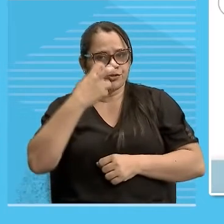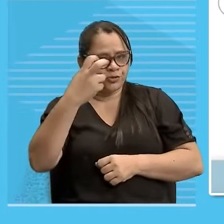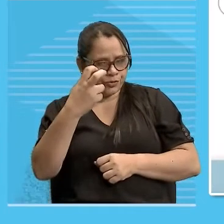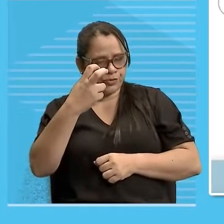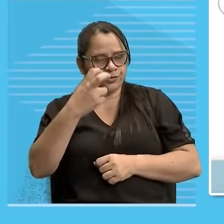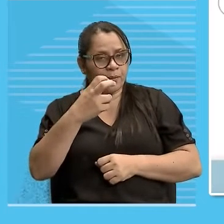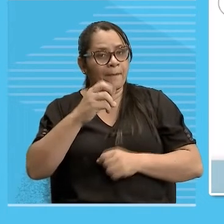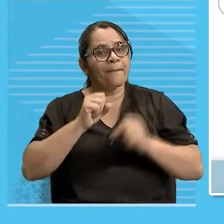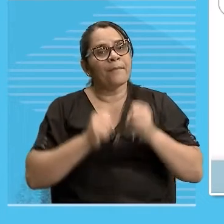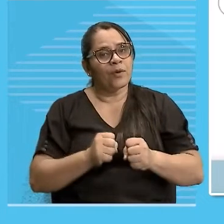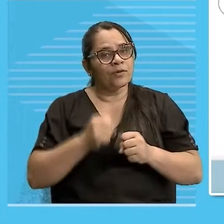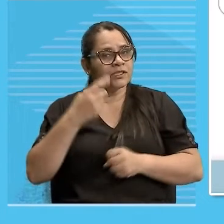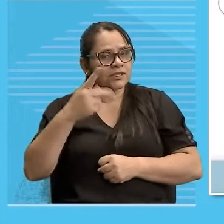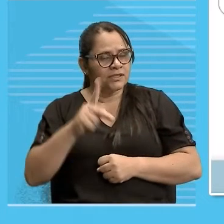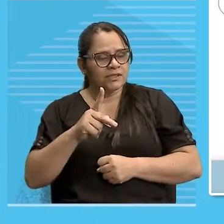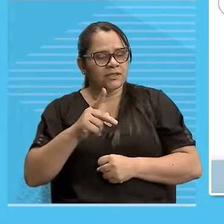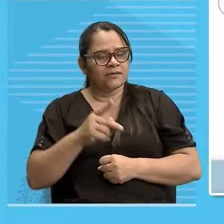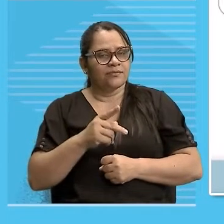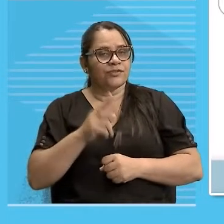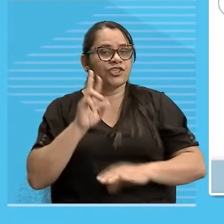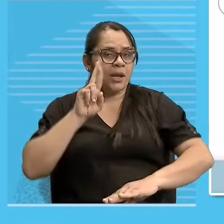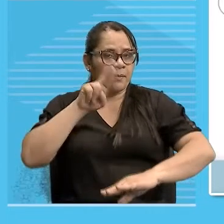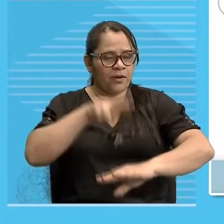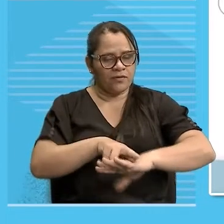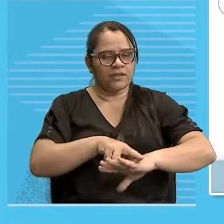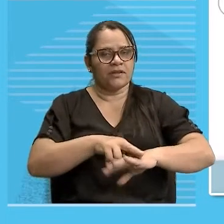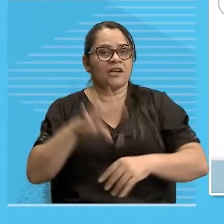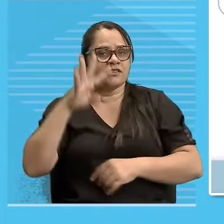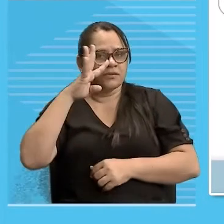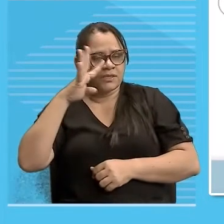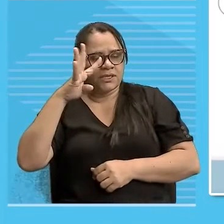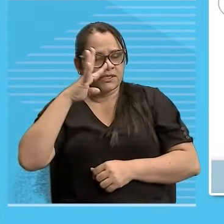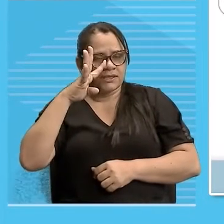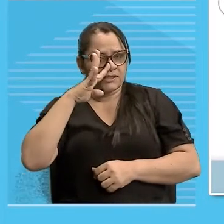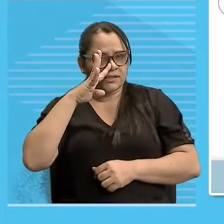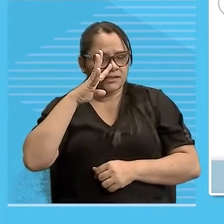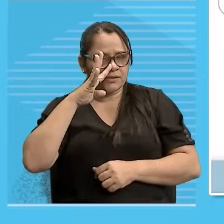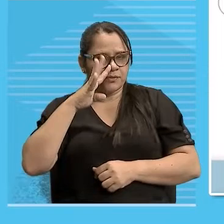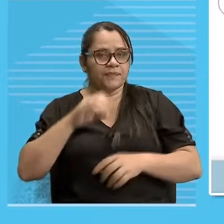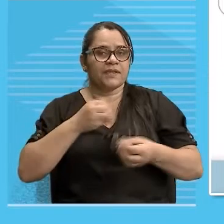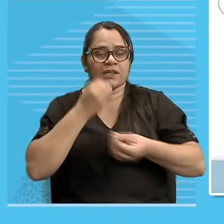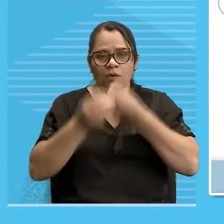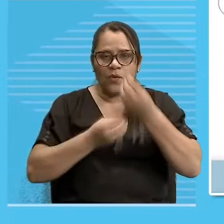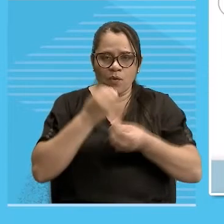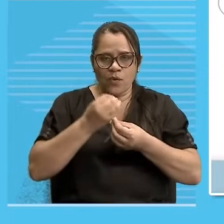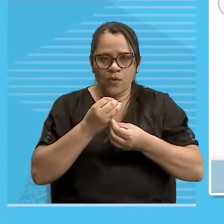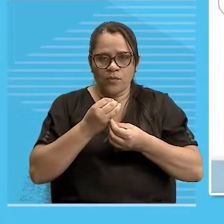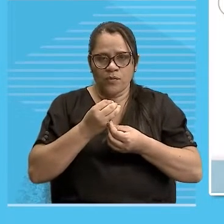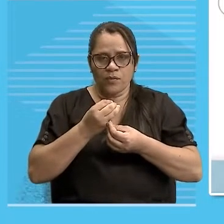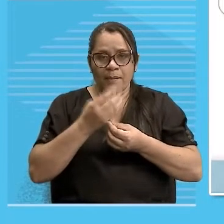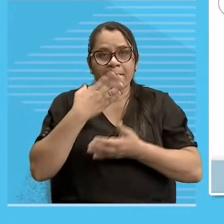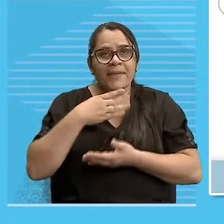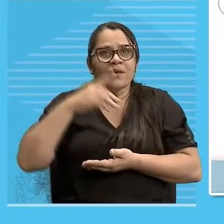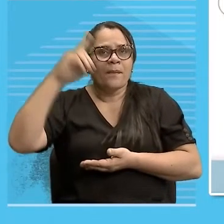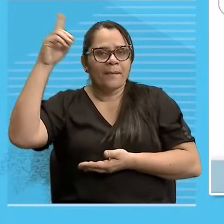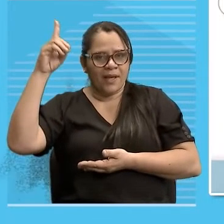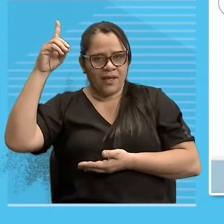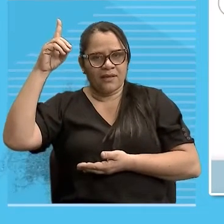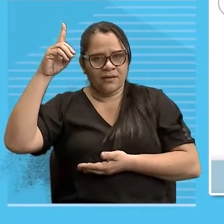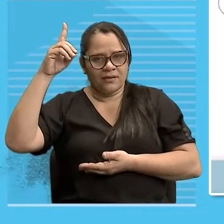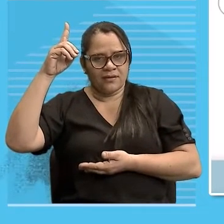reprovação. Pode ser. Admiração, que coisa. Poxa, nossa, céus, meu